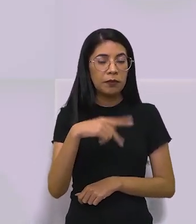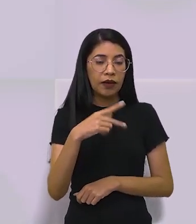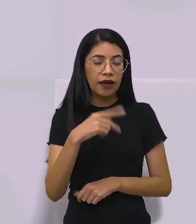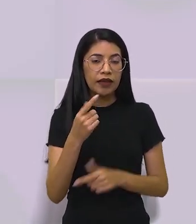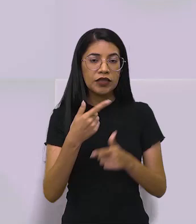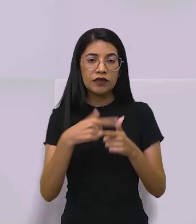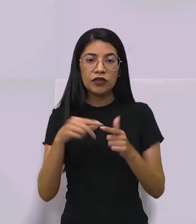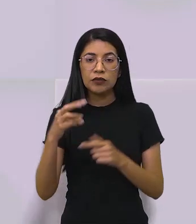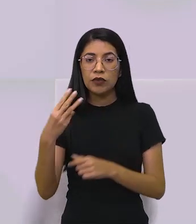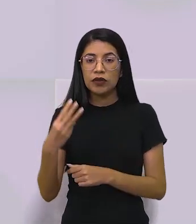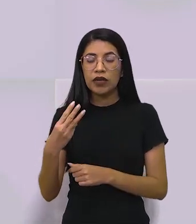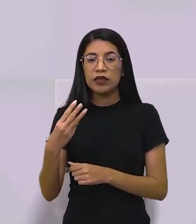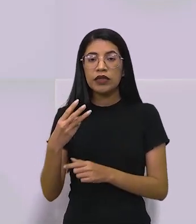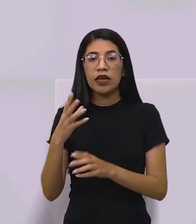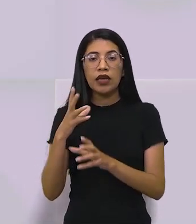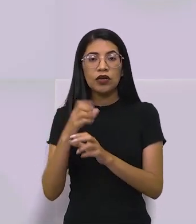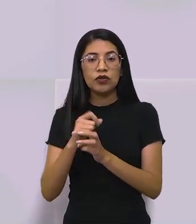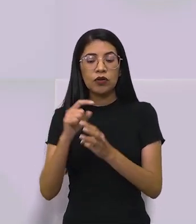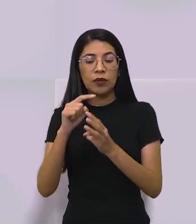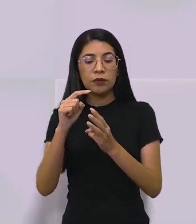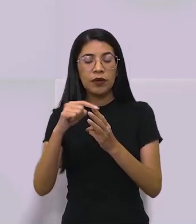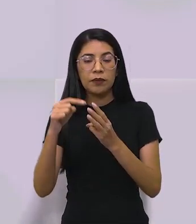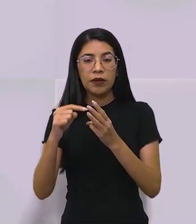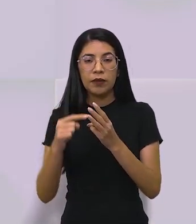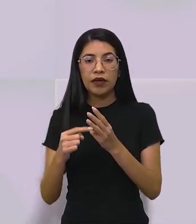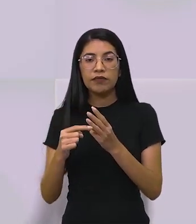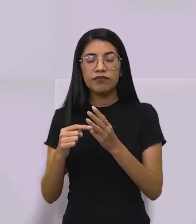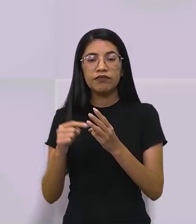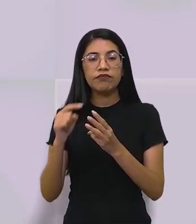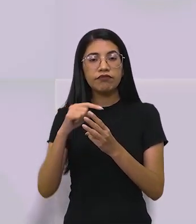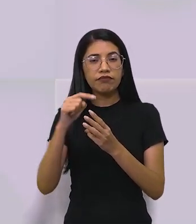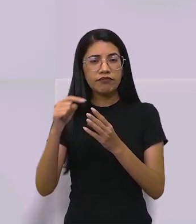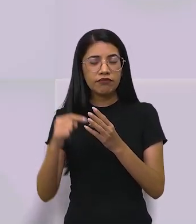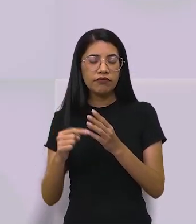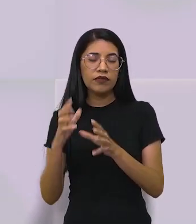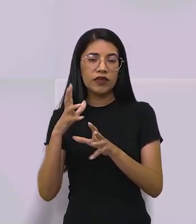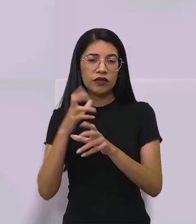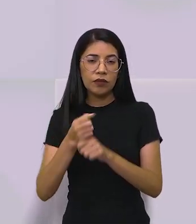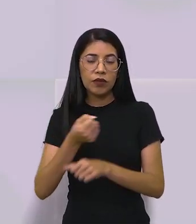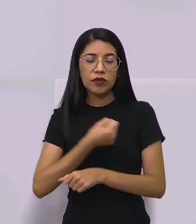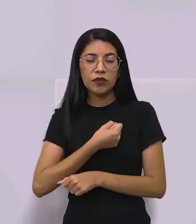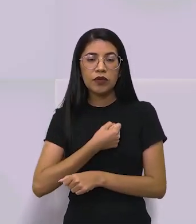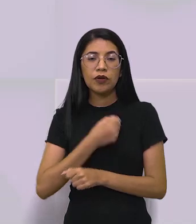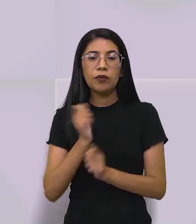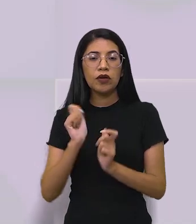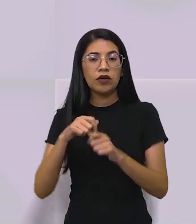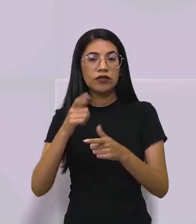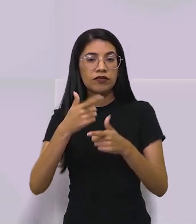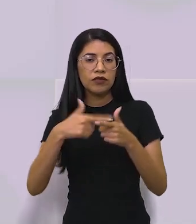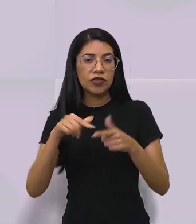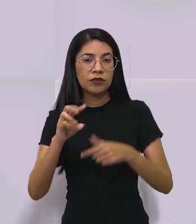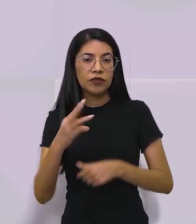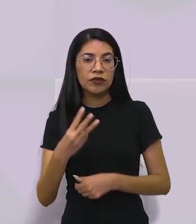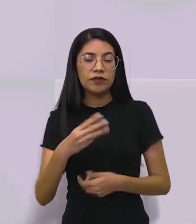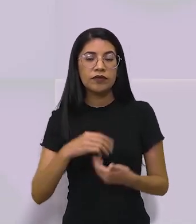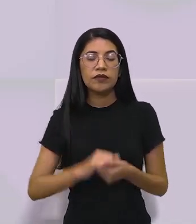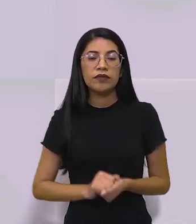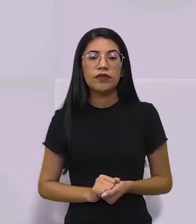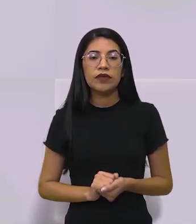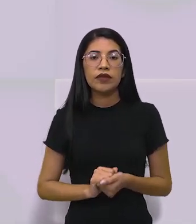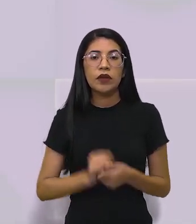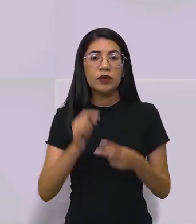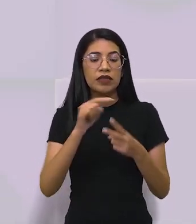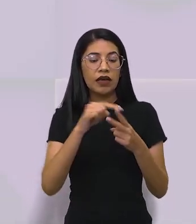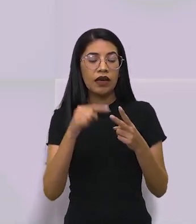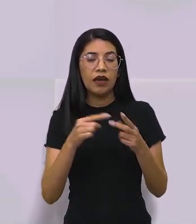por 3 é que a soma dos algarismos, não importa quantos, seja um número divisível por 3, tá? Se ele satisfaz essas